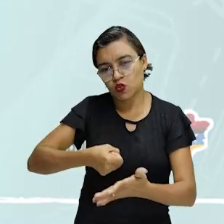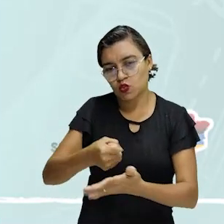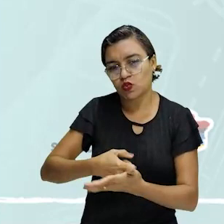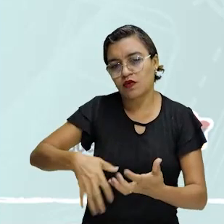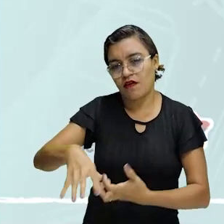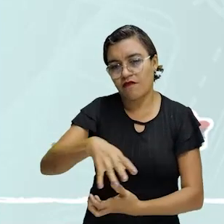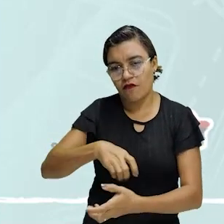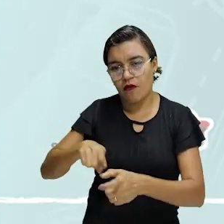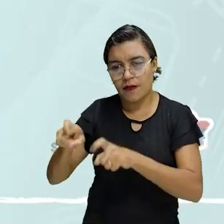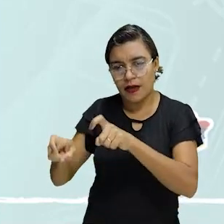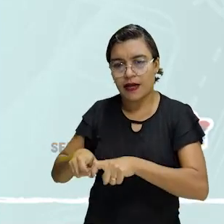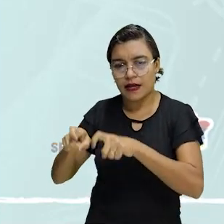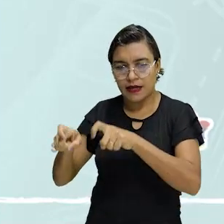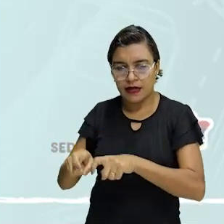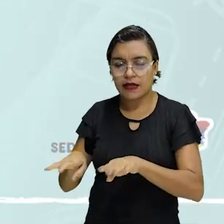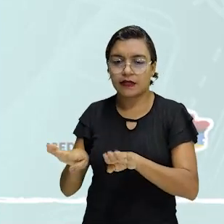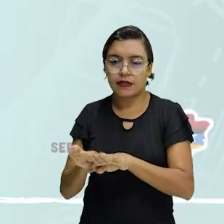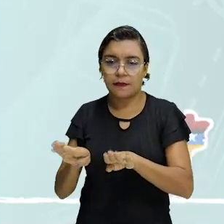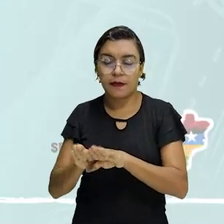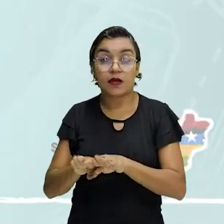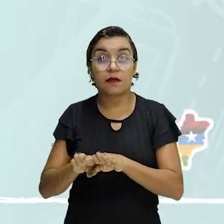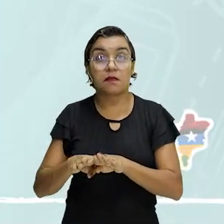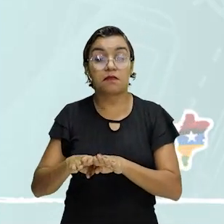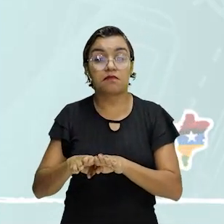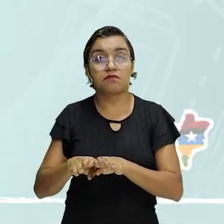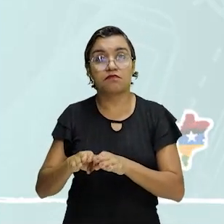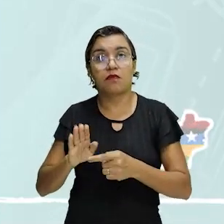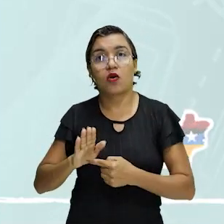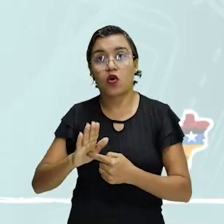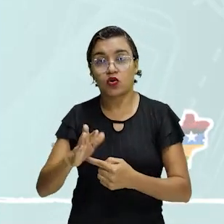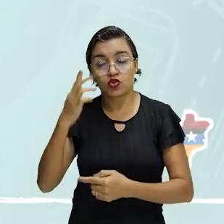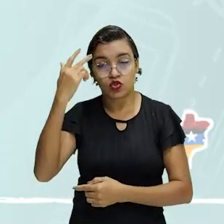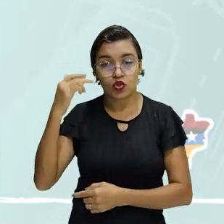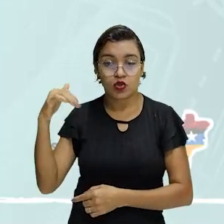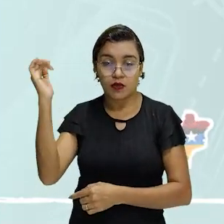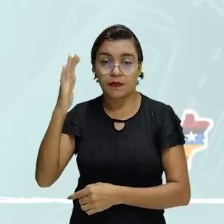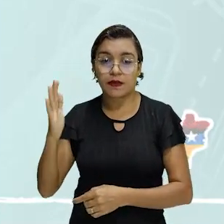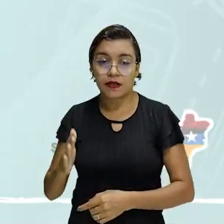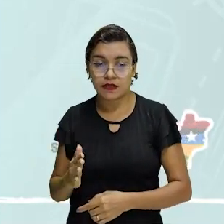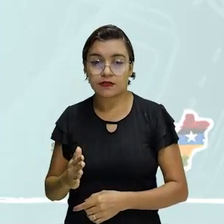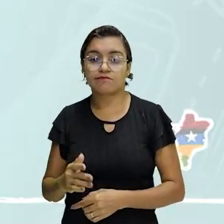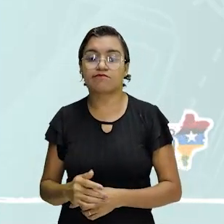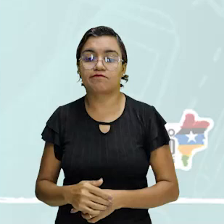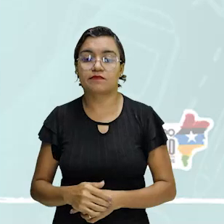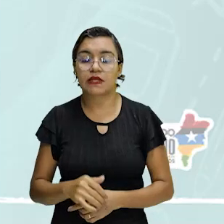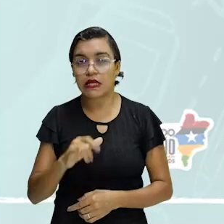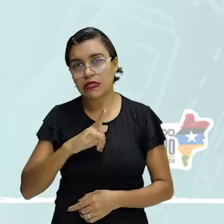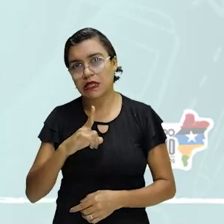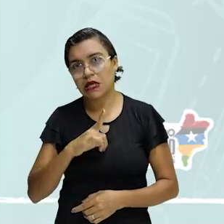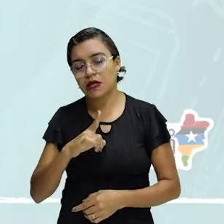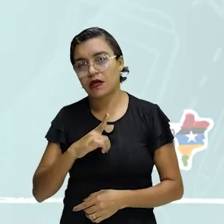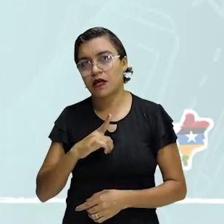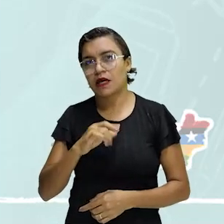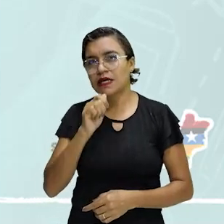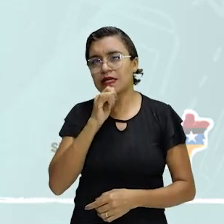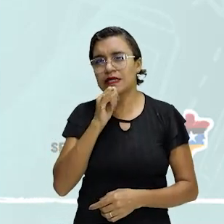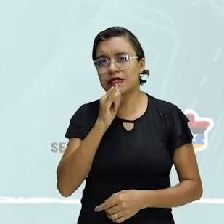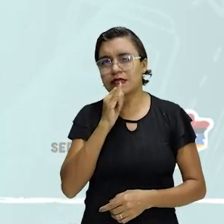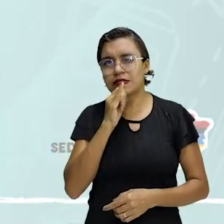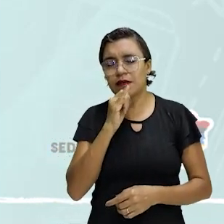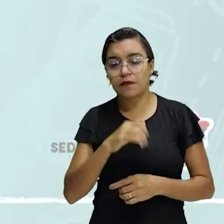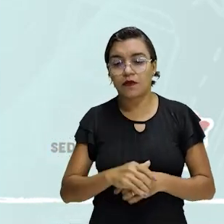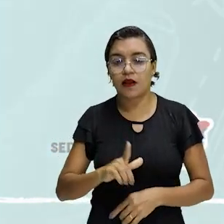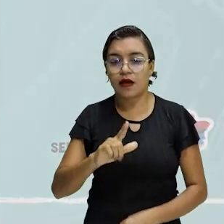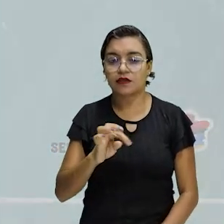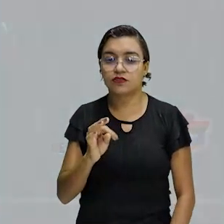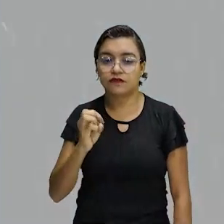contra a desigualdade social histórica no país, fundamentada principalmente pela existência do latifúndio. Vamos lembrar um pouco das